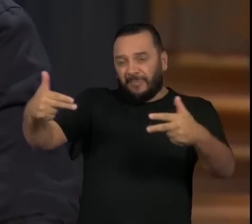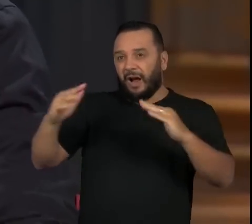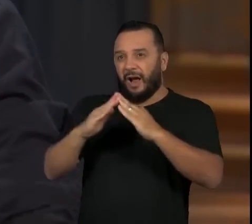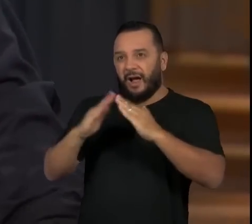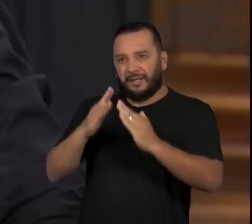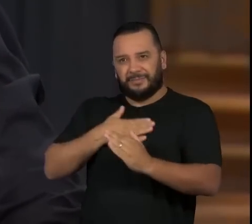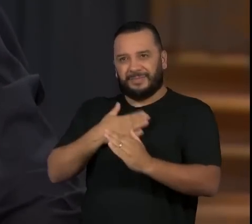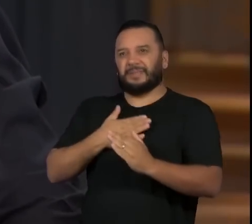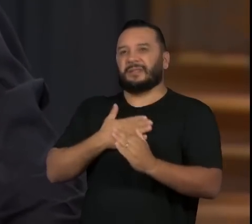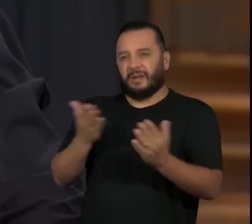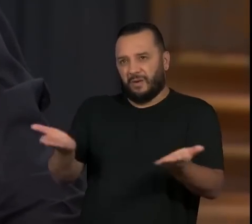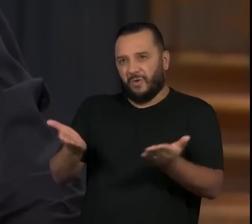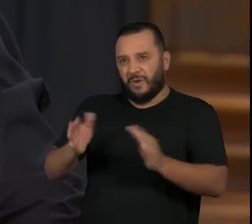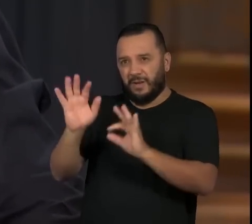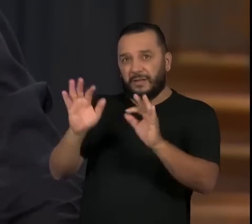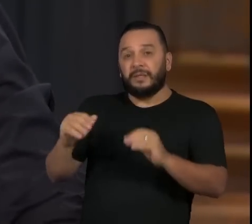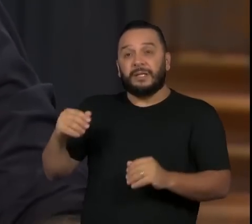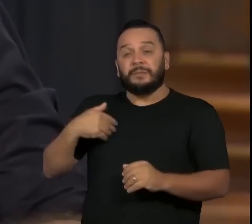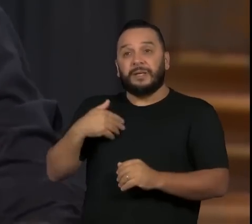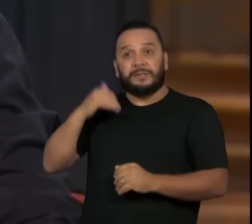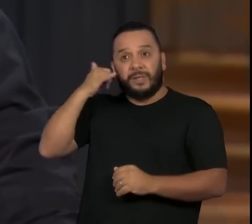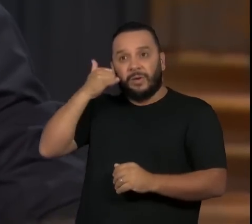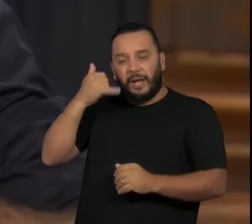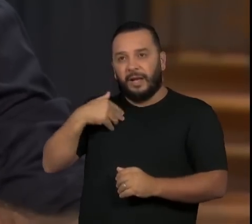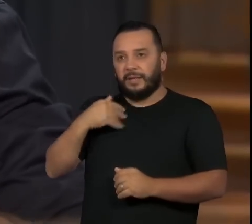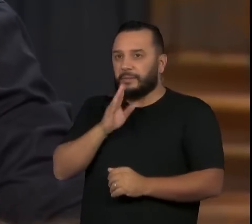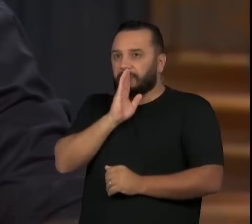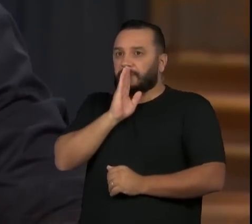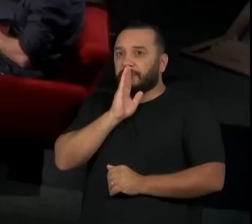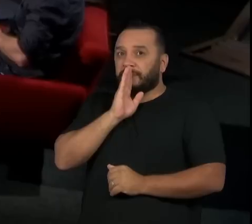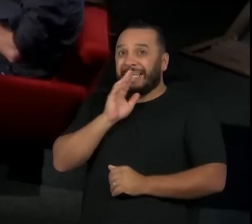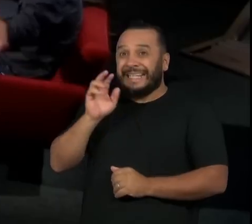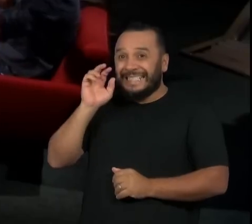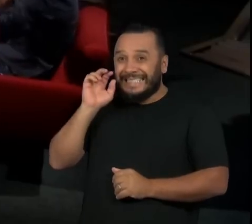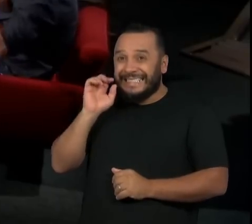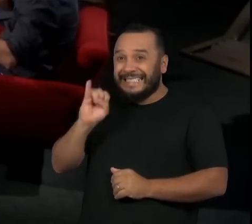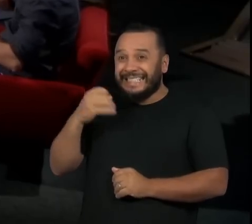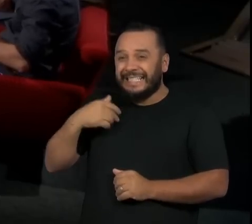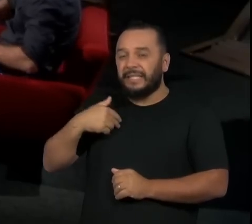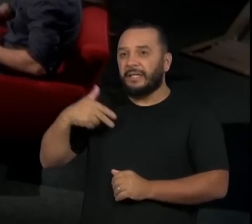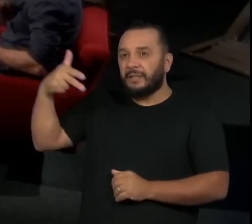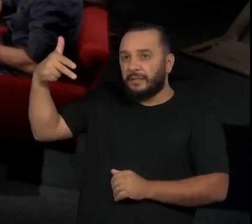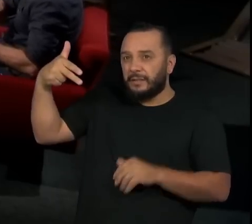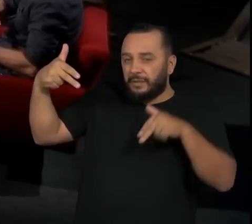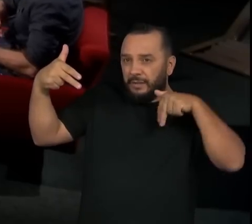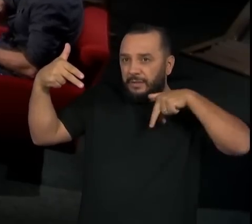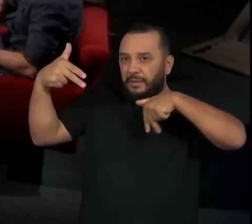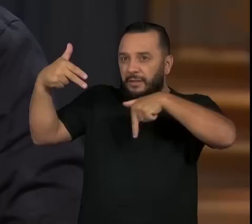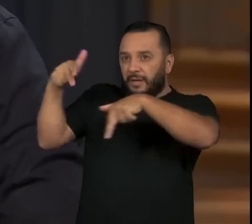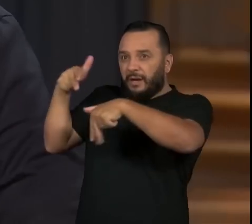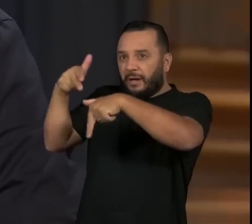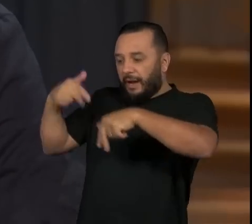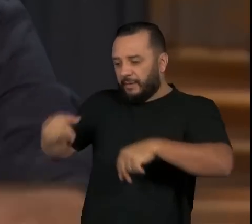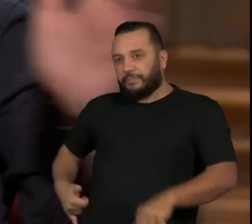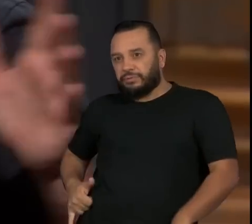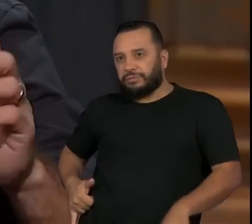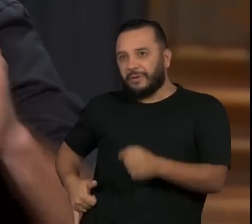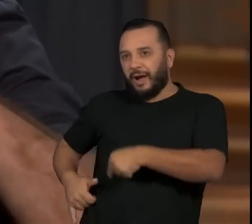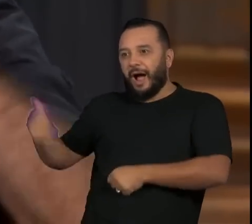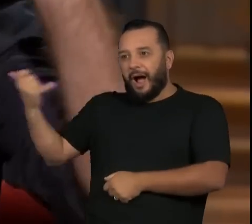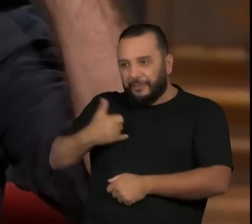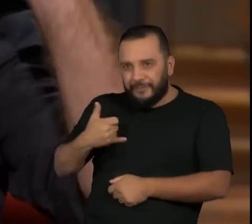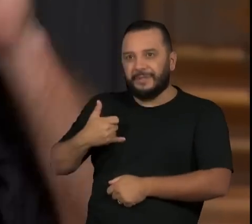aí, assim, o celular fica no silencioso. Mas quando ele vê uma pessoa em tal lugar, eu boto um negócio que, assim, passa por cima de